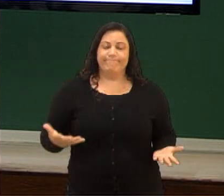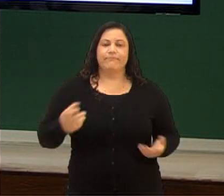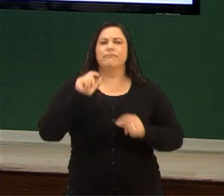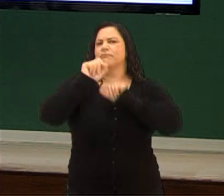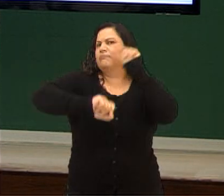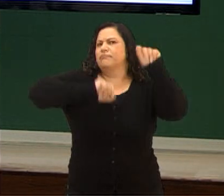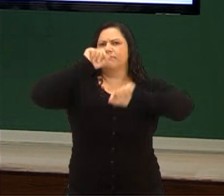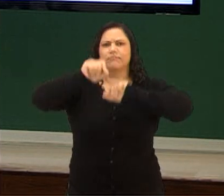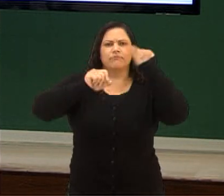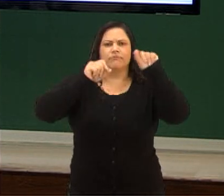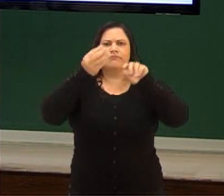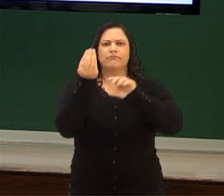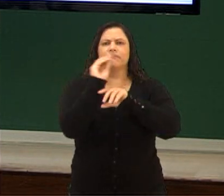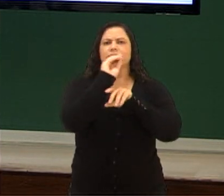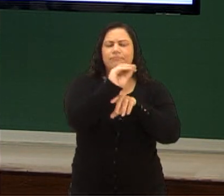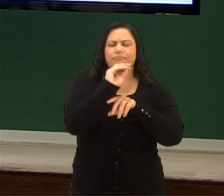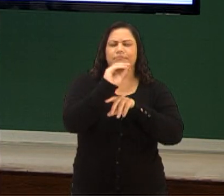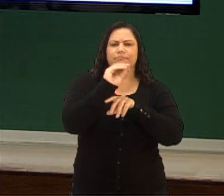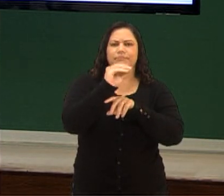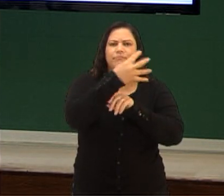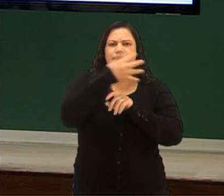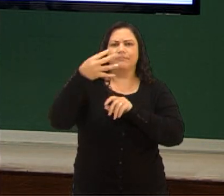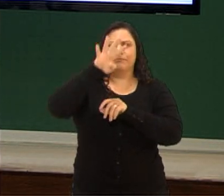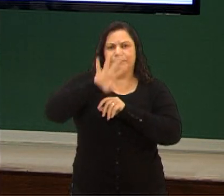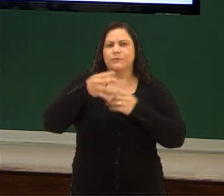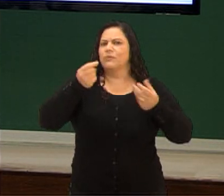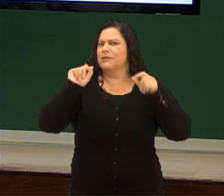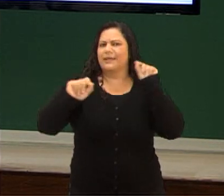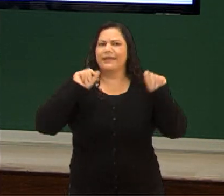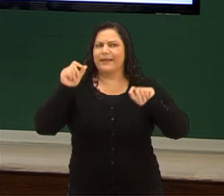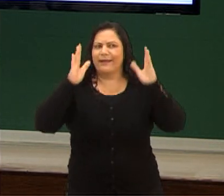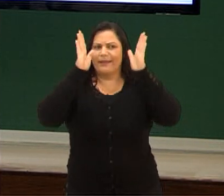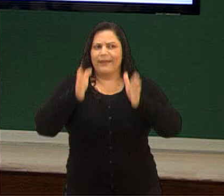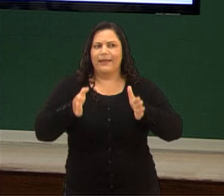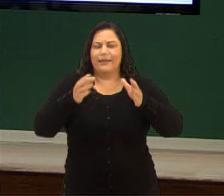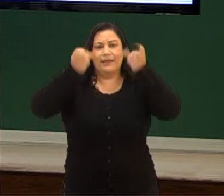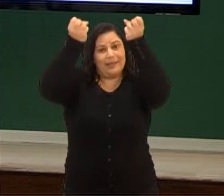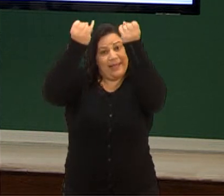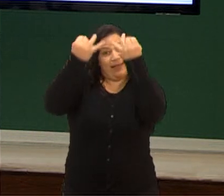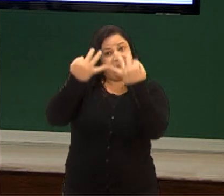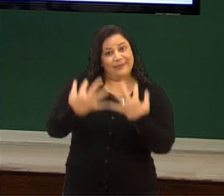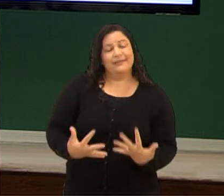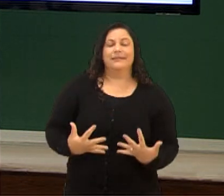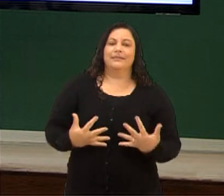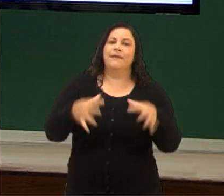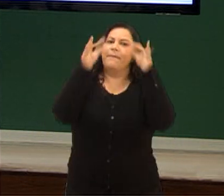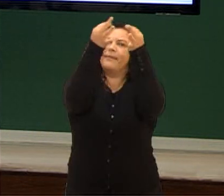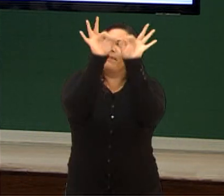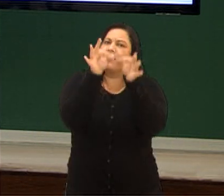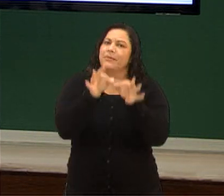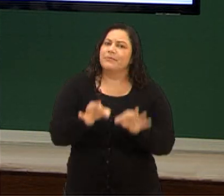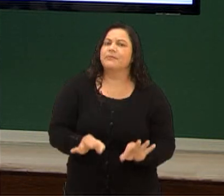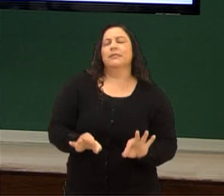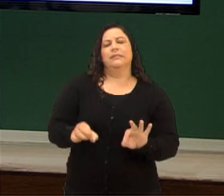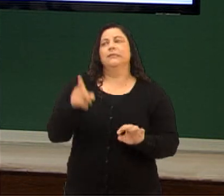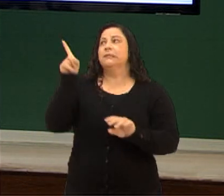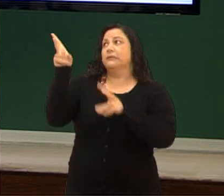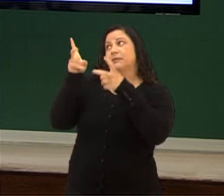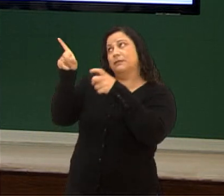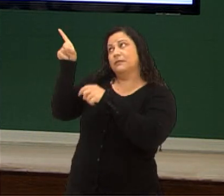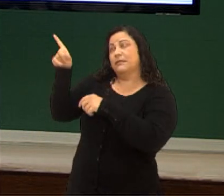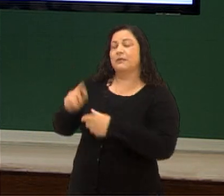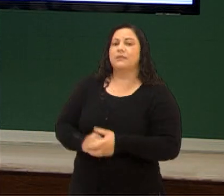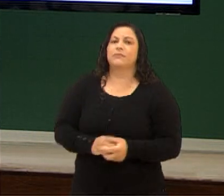ser esses 4 elementos? Os cofatores da matriz. Aqui está explicado bonitinho como fazer isso. Foi igual a gente